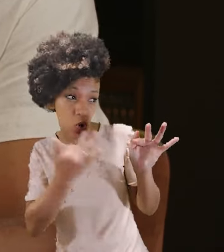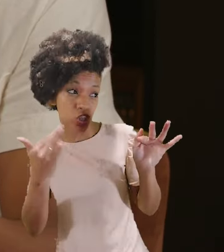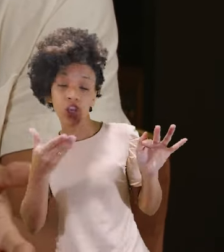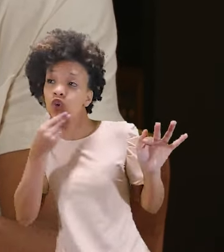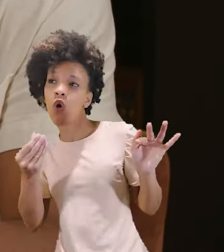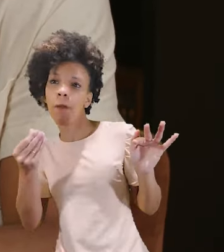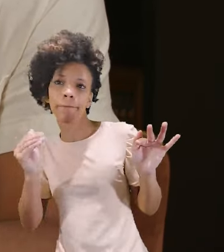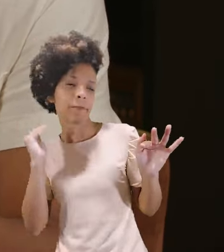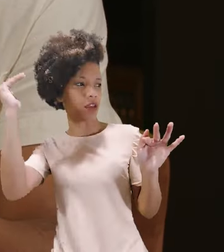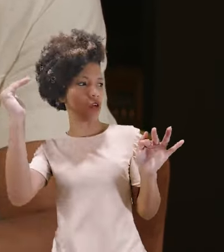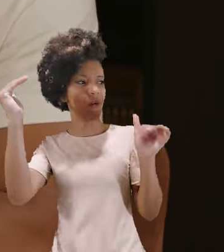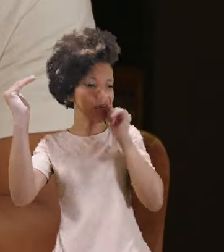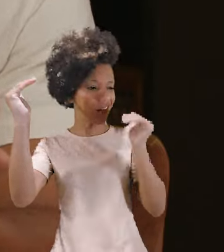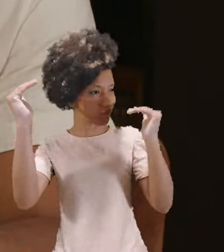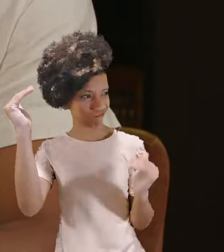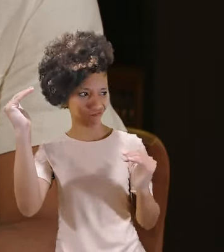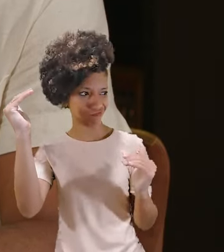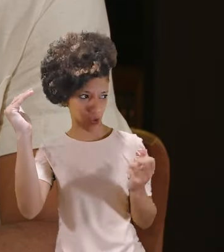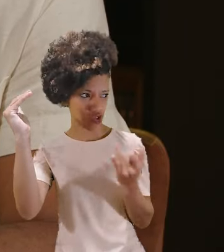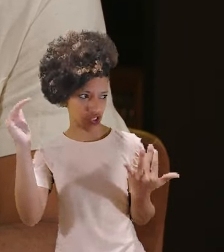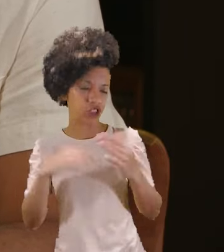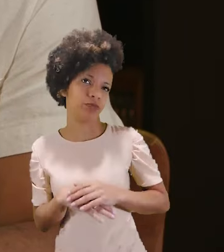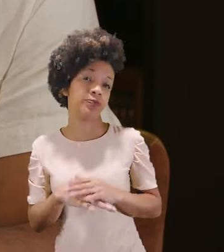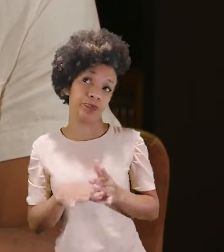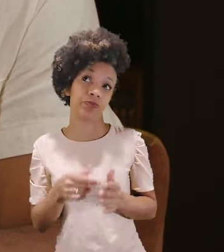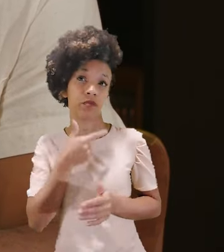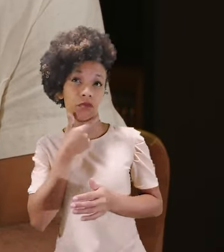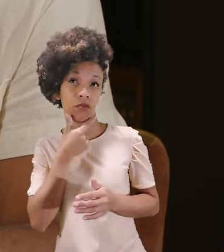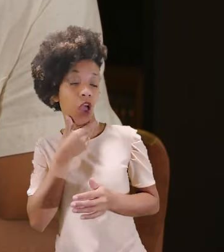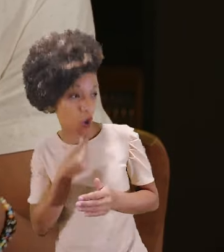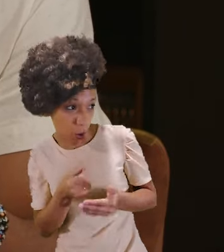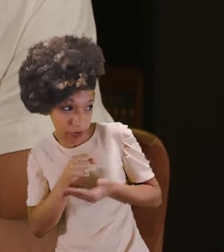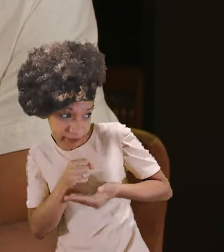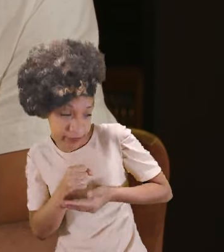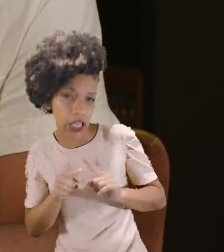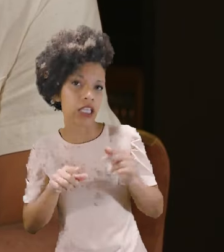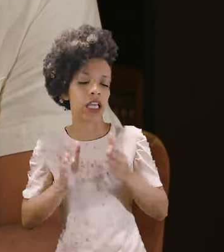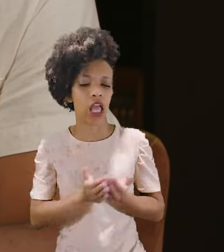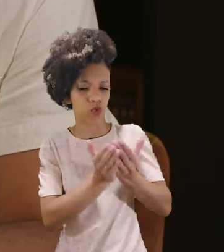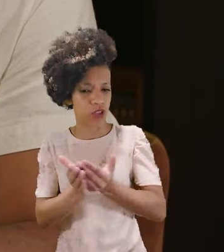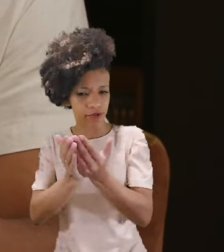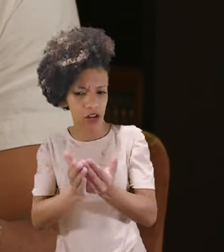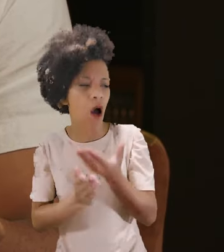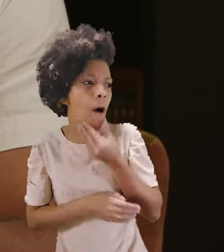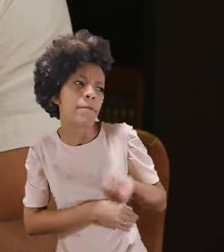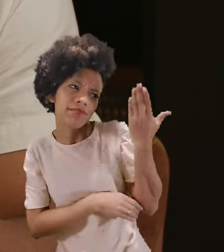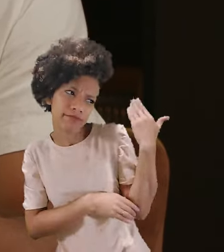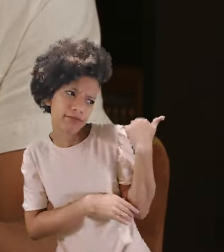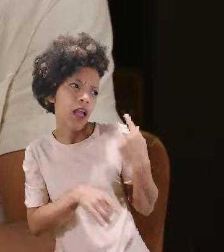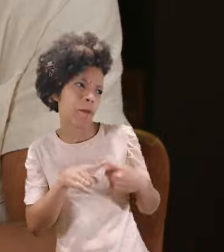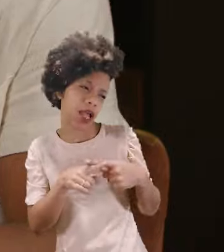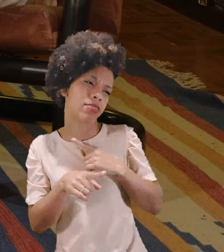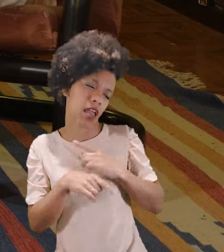mais homens entrando do que mulheres sem mais vou lá hoje em dia basicamente homens homens os navios e basicamente homem mais